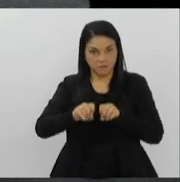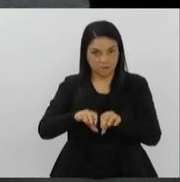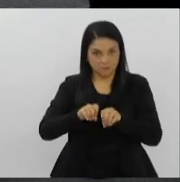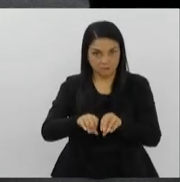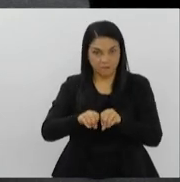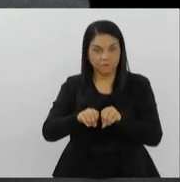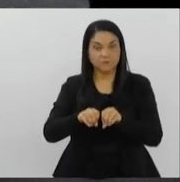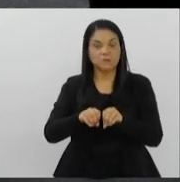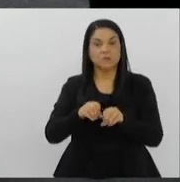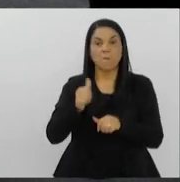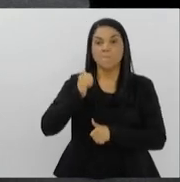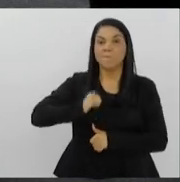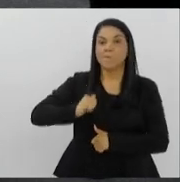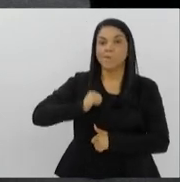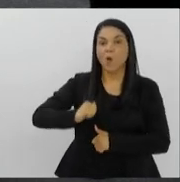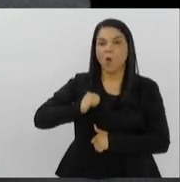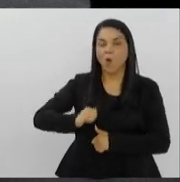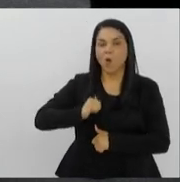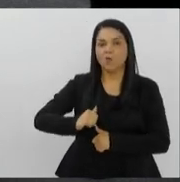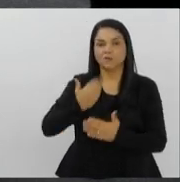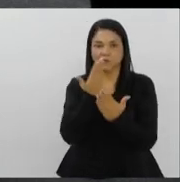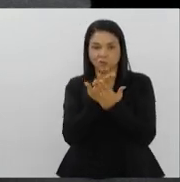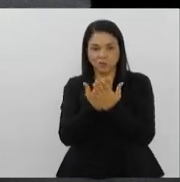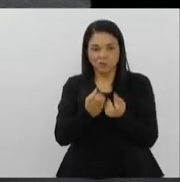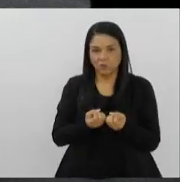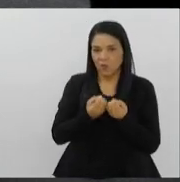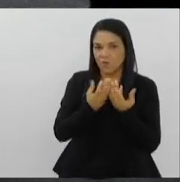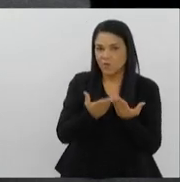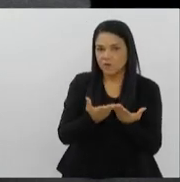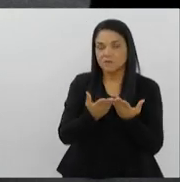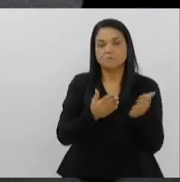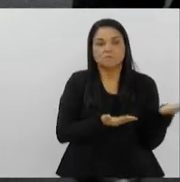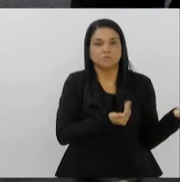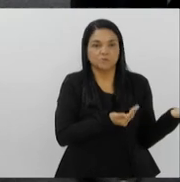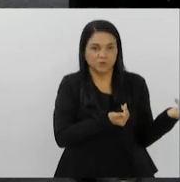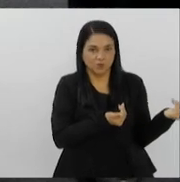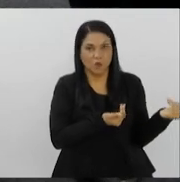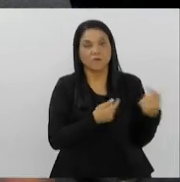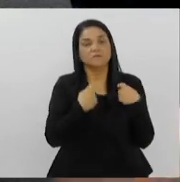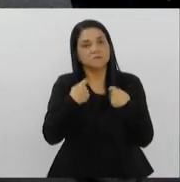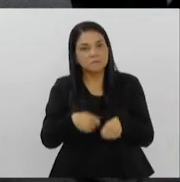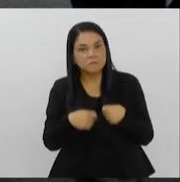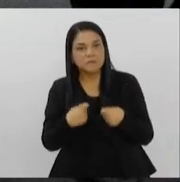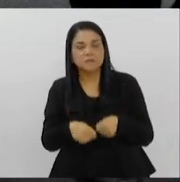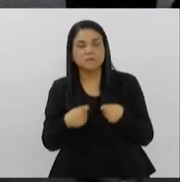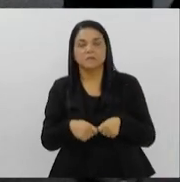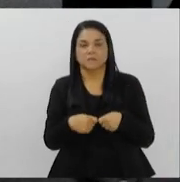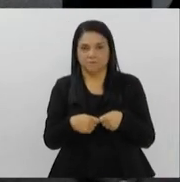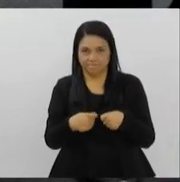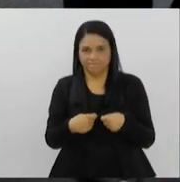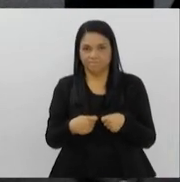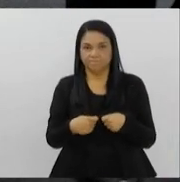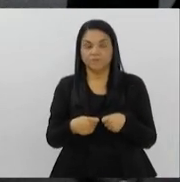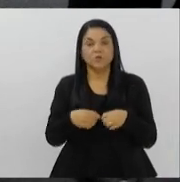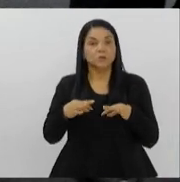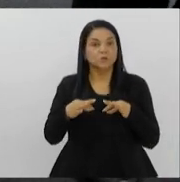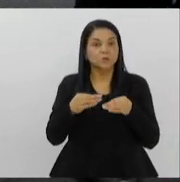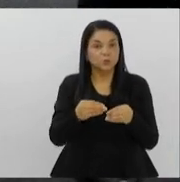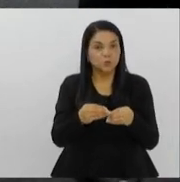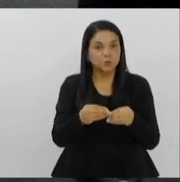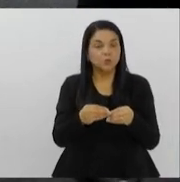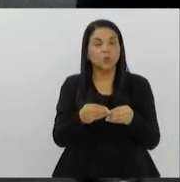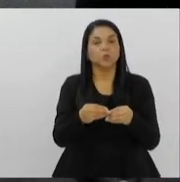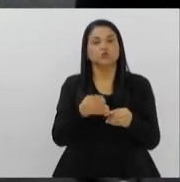concedam bolsas de estudos para essa juventude tão necessitada. Tudo isso com direito a